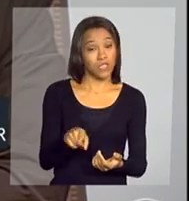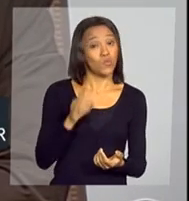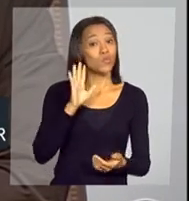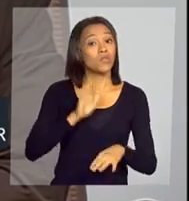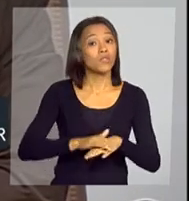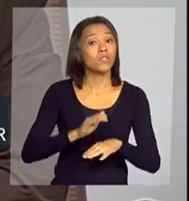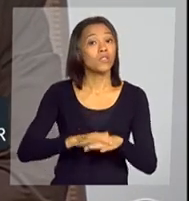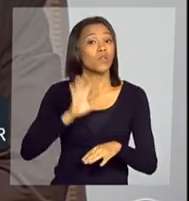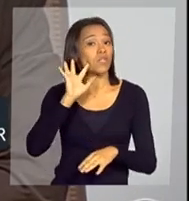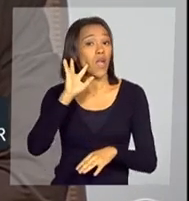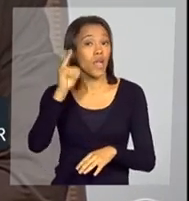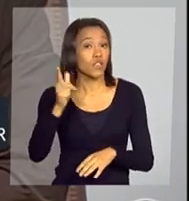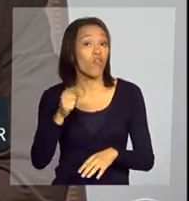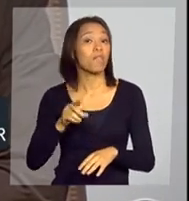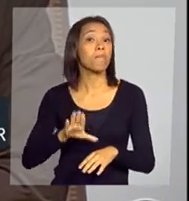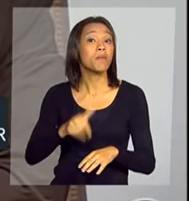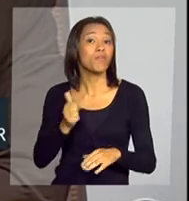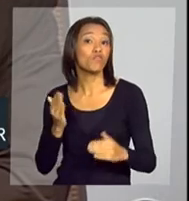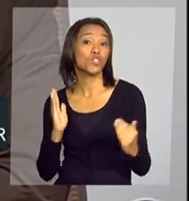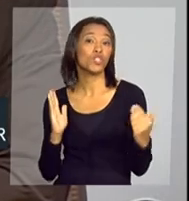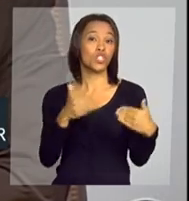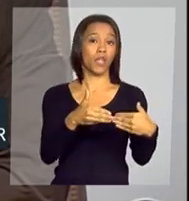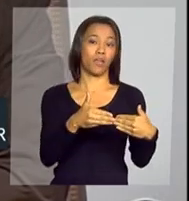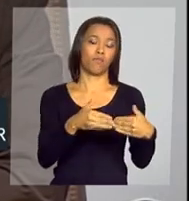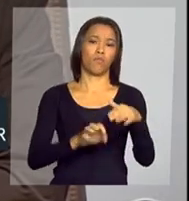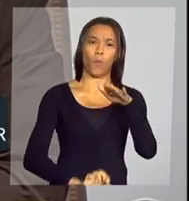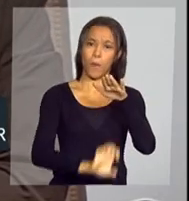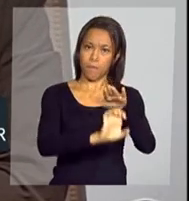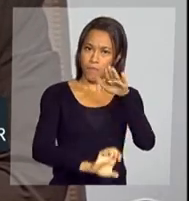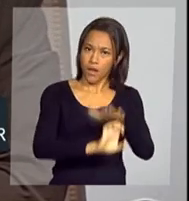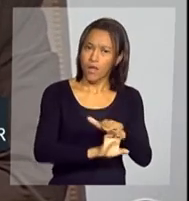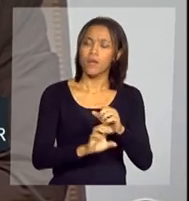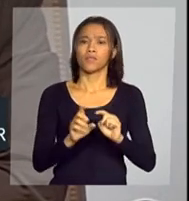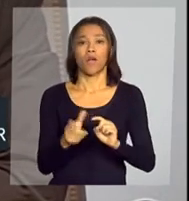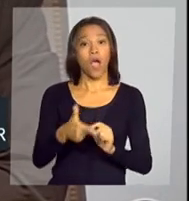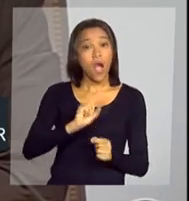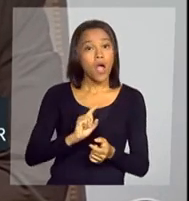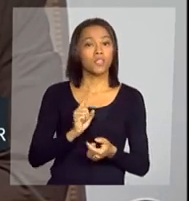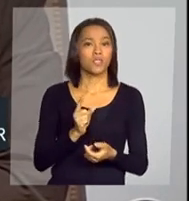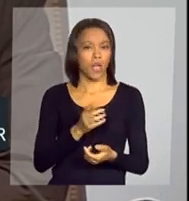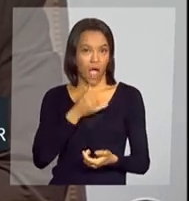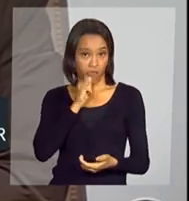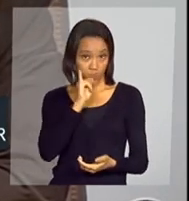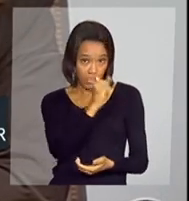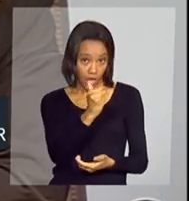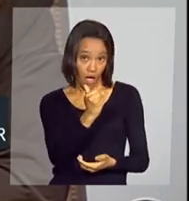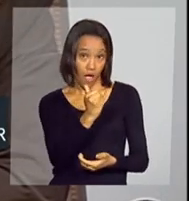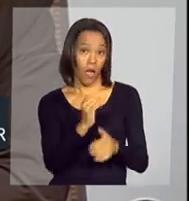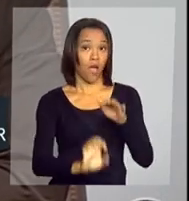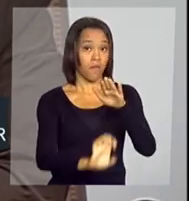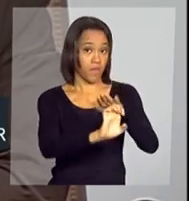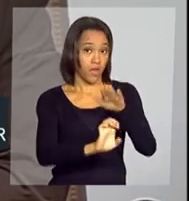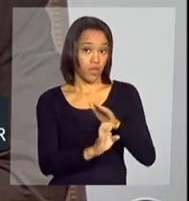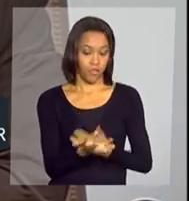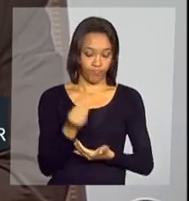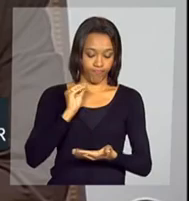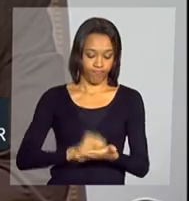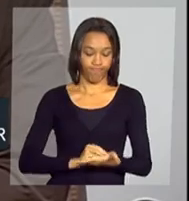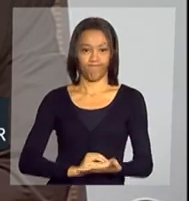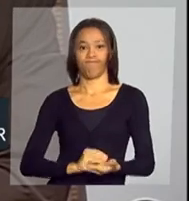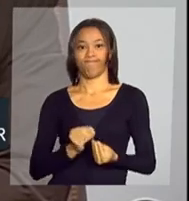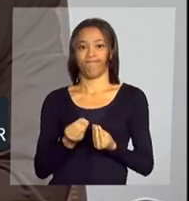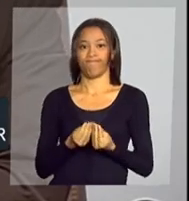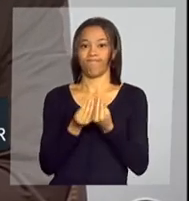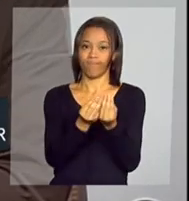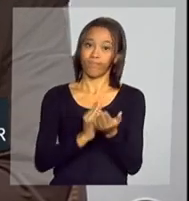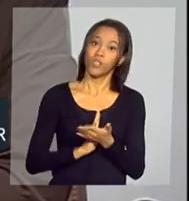resolve uma linha direta com a empresa e suas resolvem uma notificação prévia E aí dá se